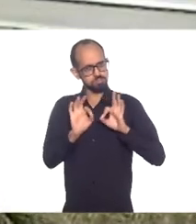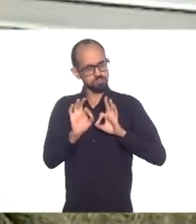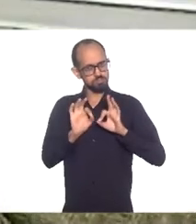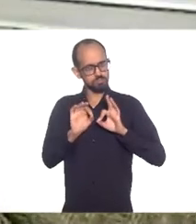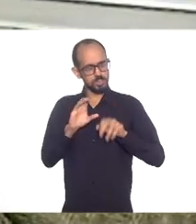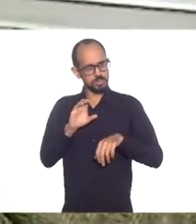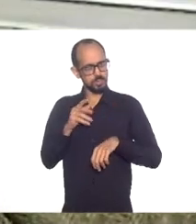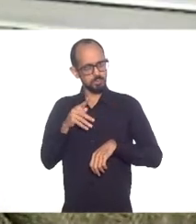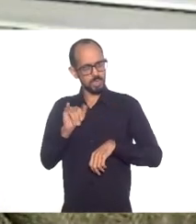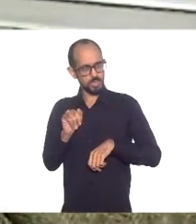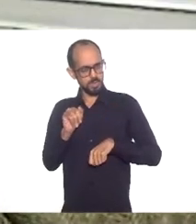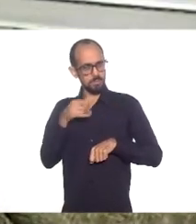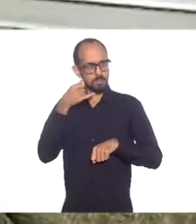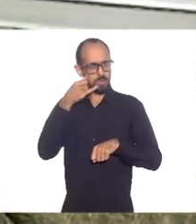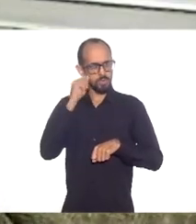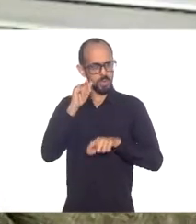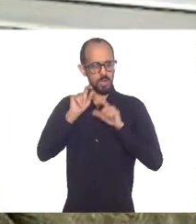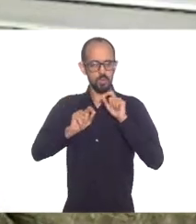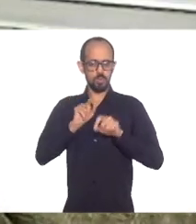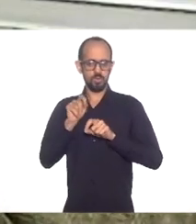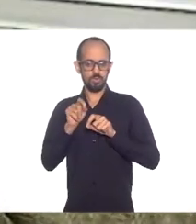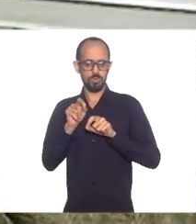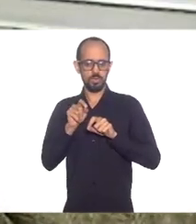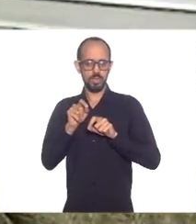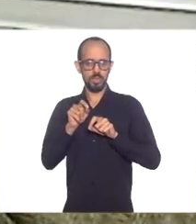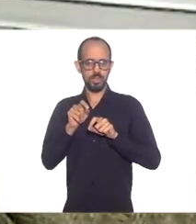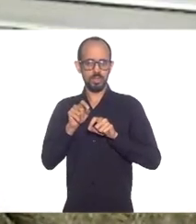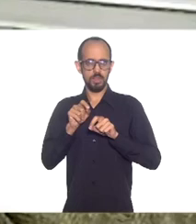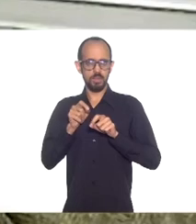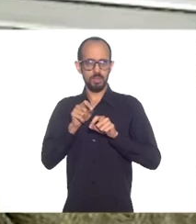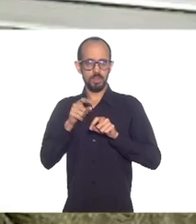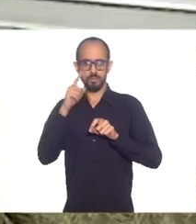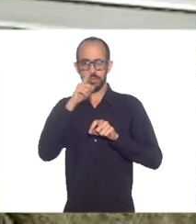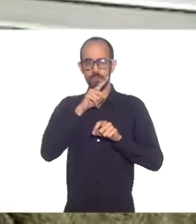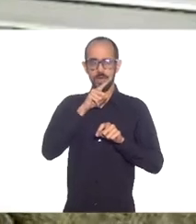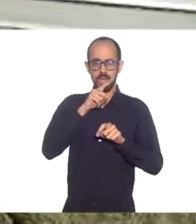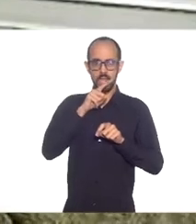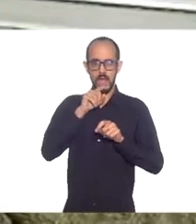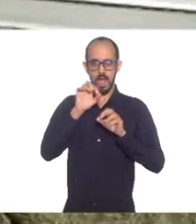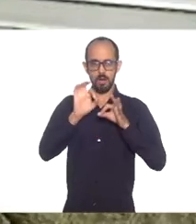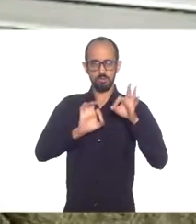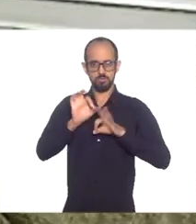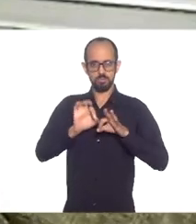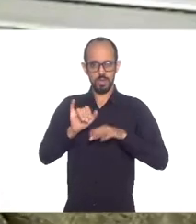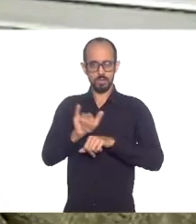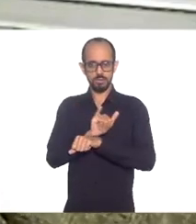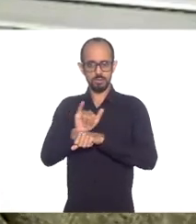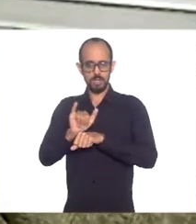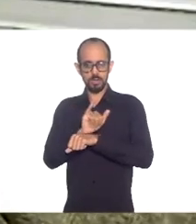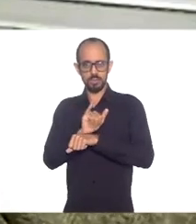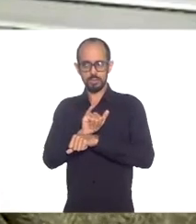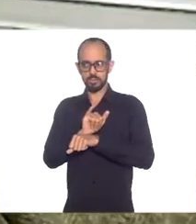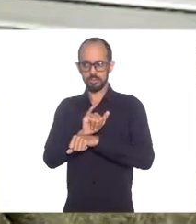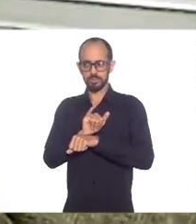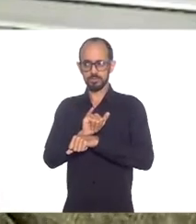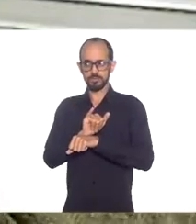CPI não trabalhasse fora de um plano estratégico pré-definido.